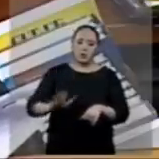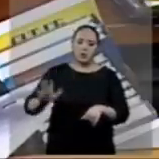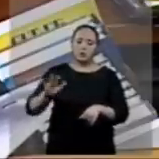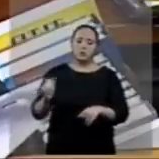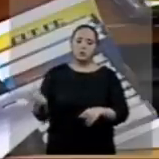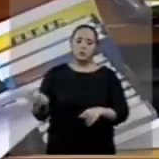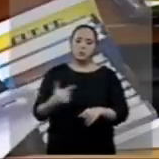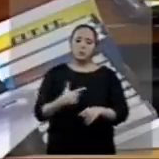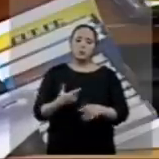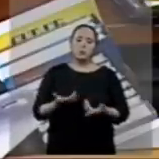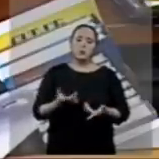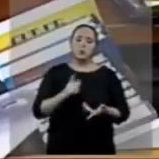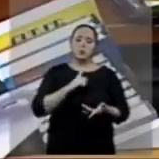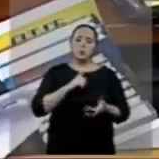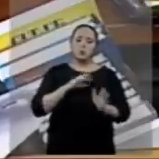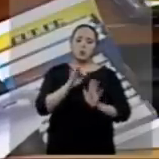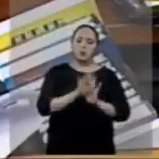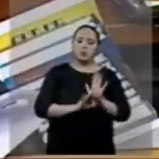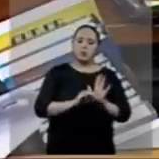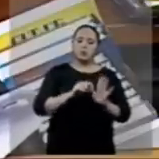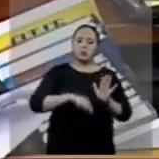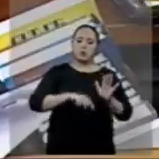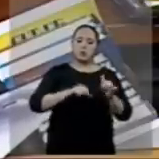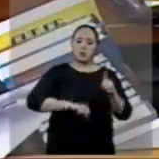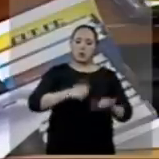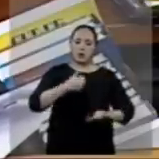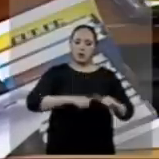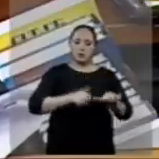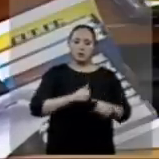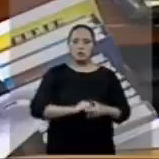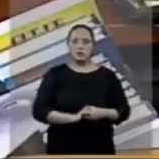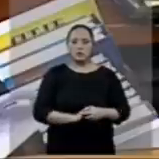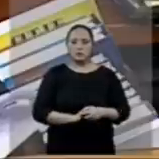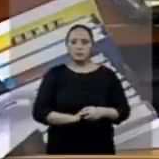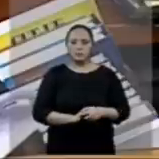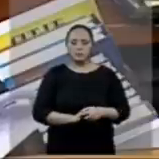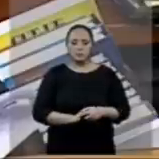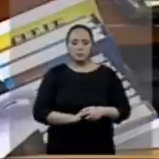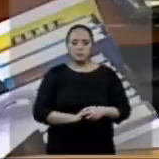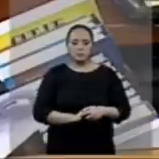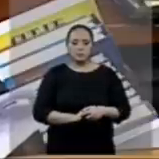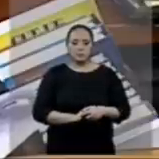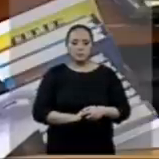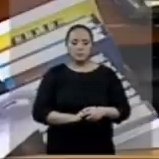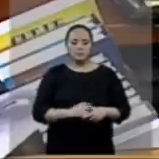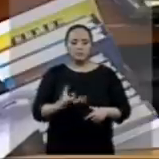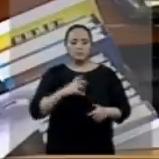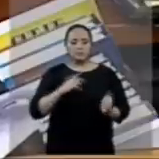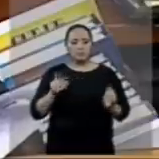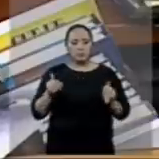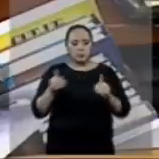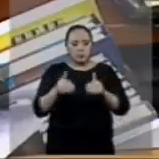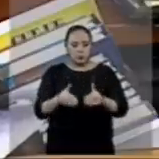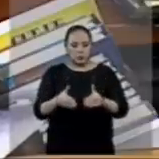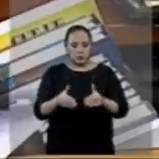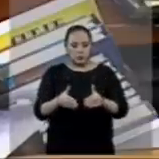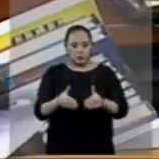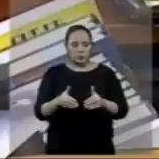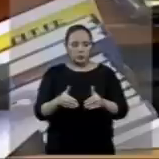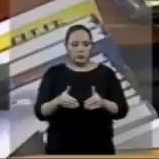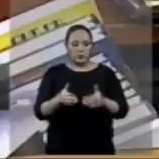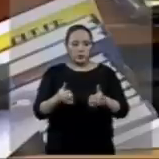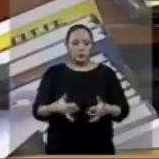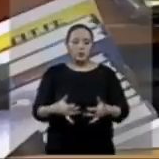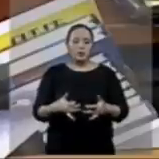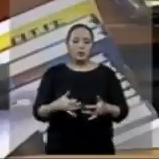o quadro posto para análise. Busca restringir o pronunciamento,